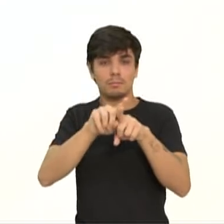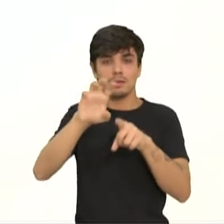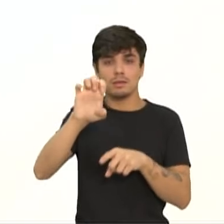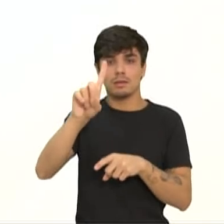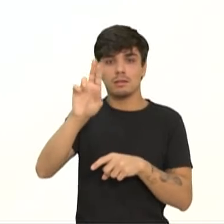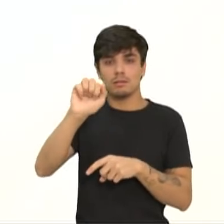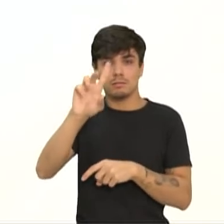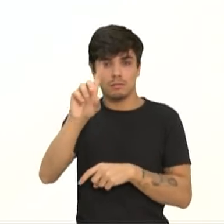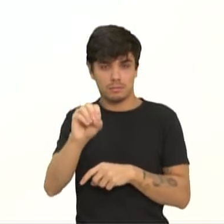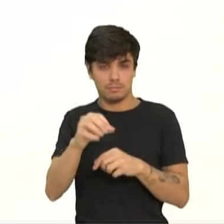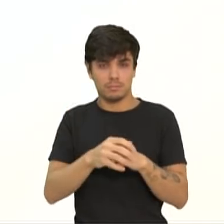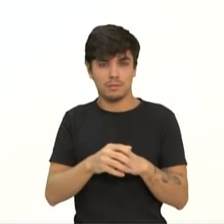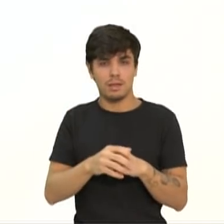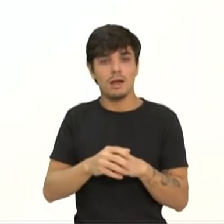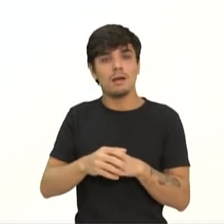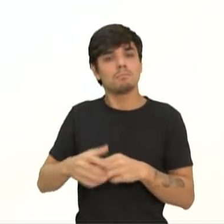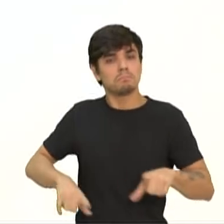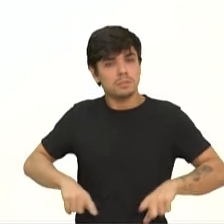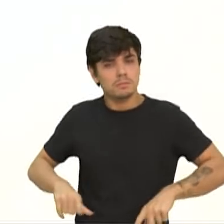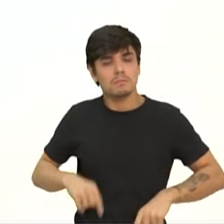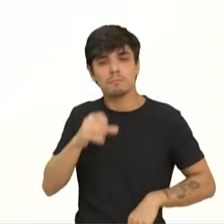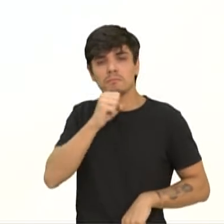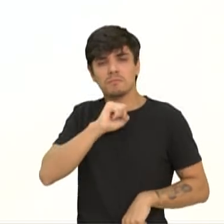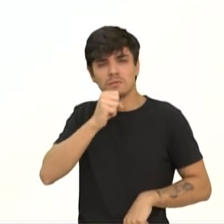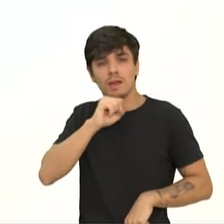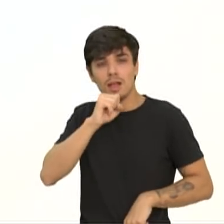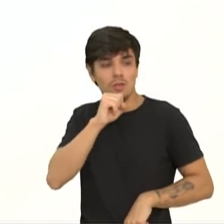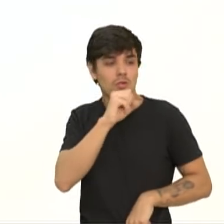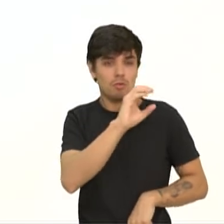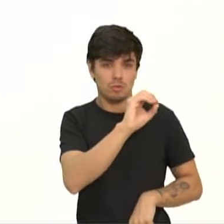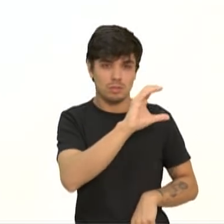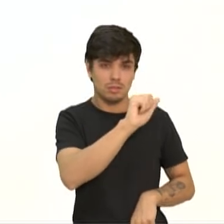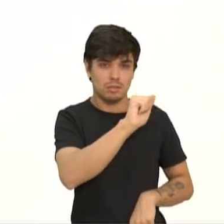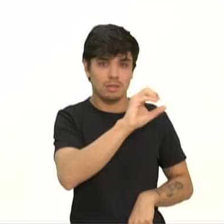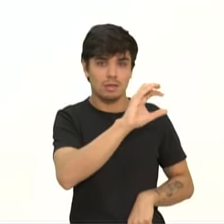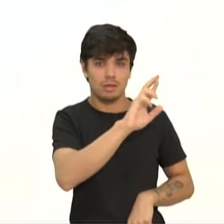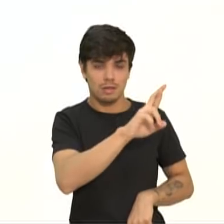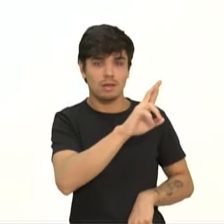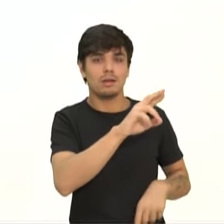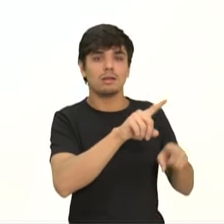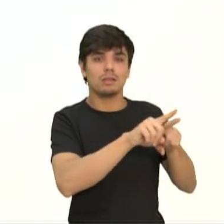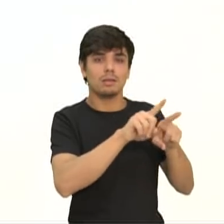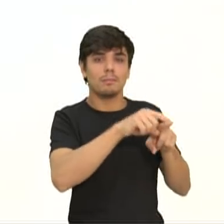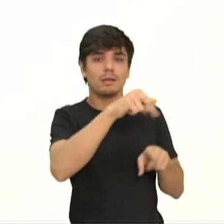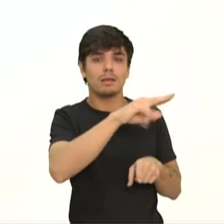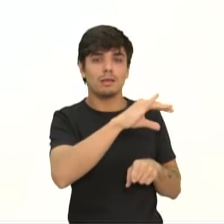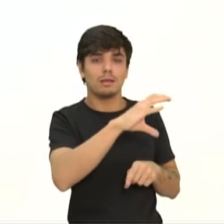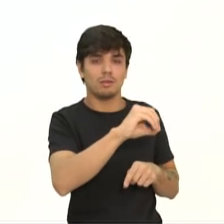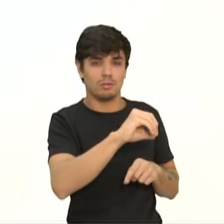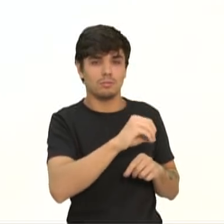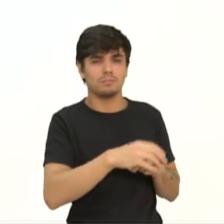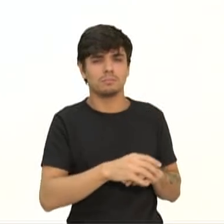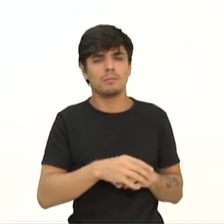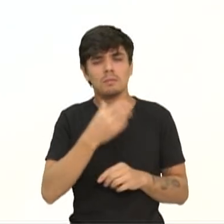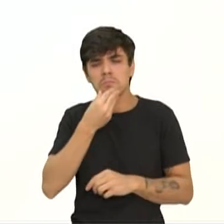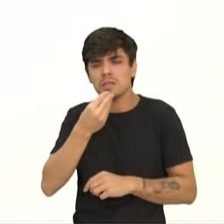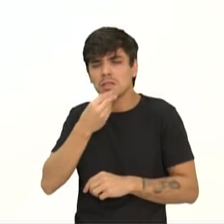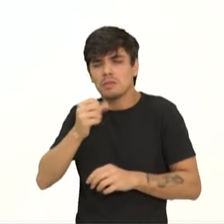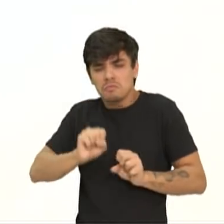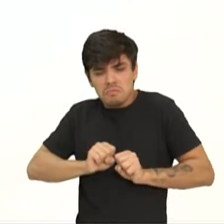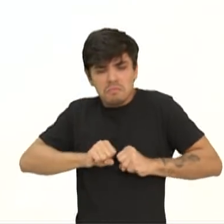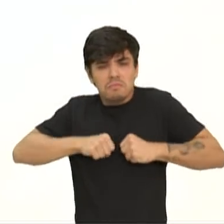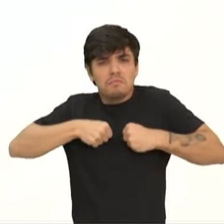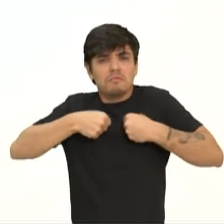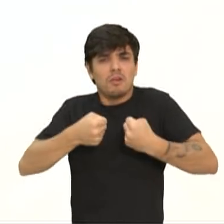e Kiko. Eram dois meninos de 12 e 14 anos, fortes e valentes, montavam